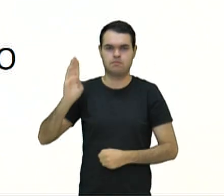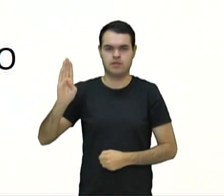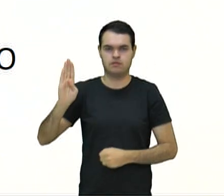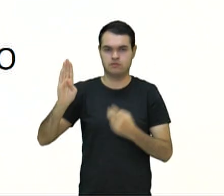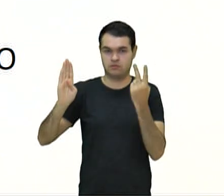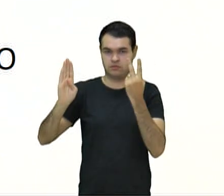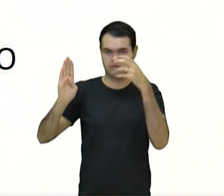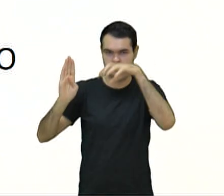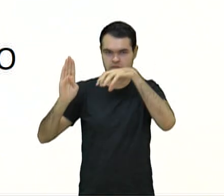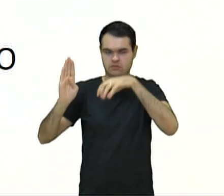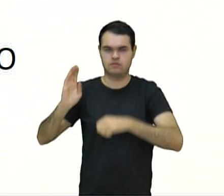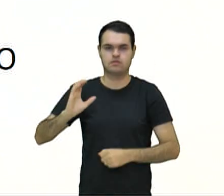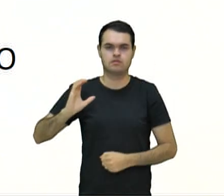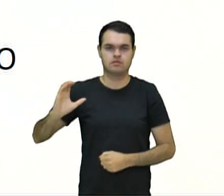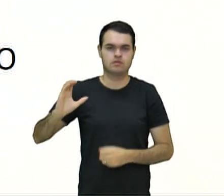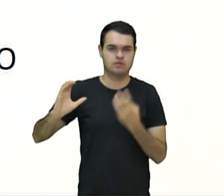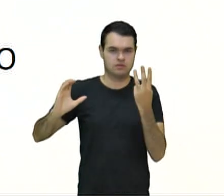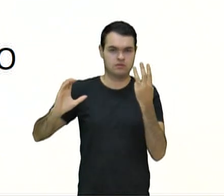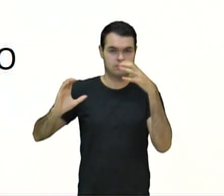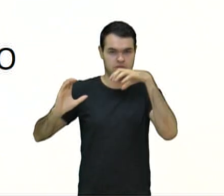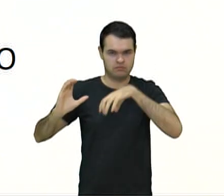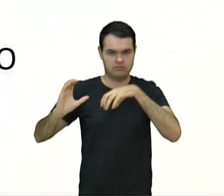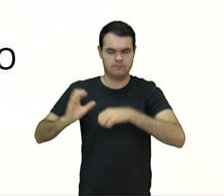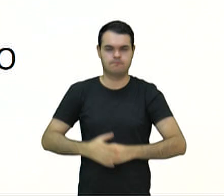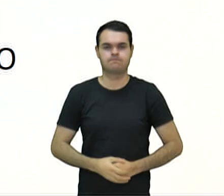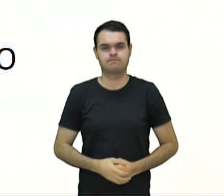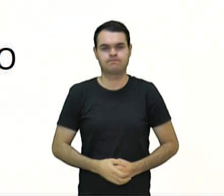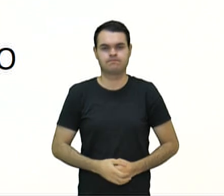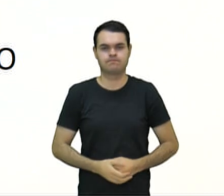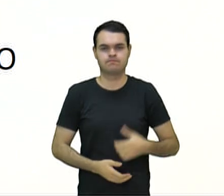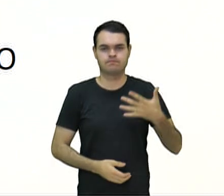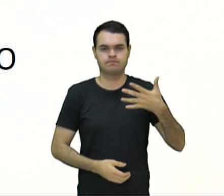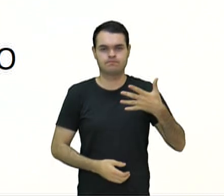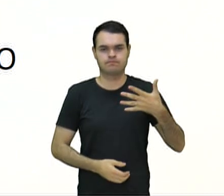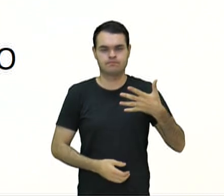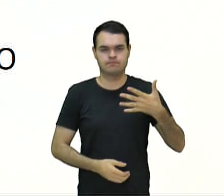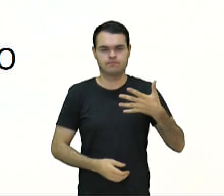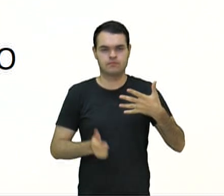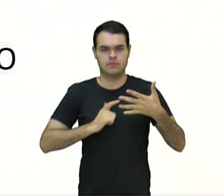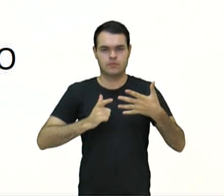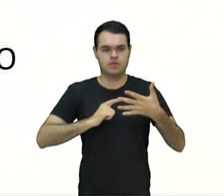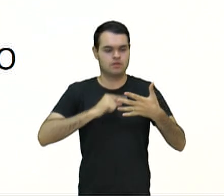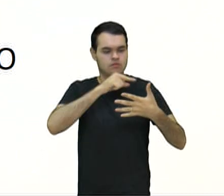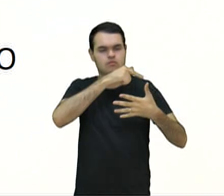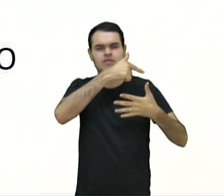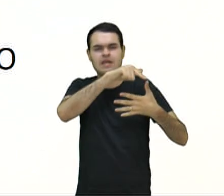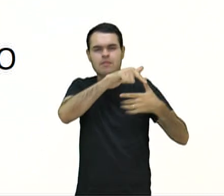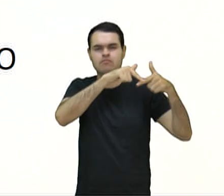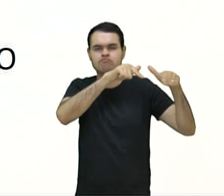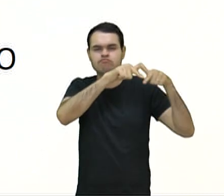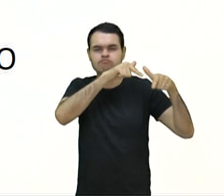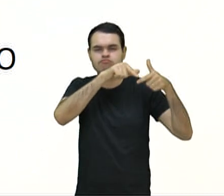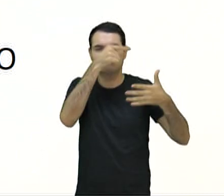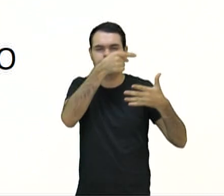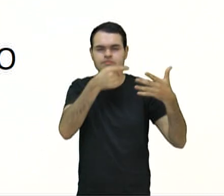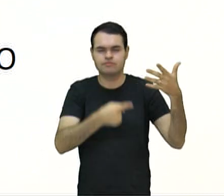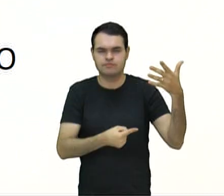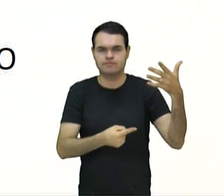segundo setor. Letra C, terceiro setor. Na segunda coluna, temos as atividades econômicas listadas